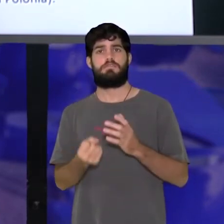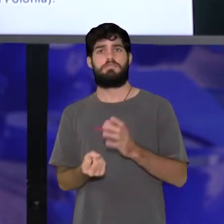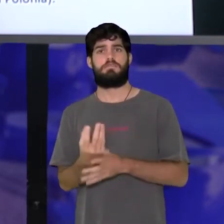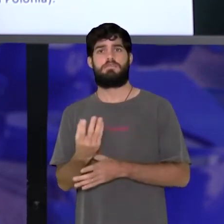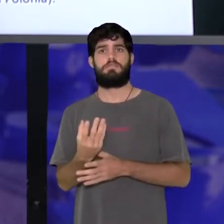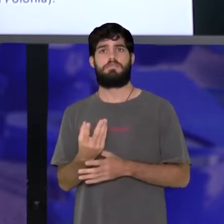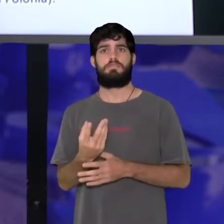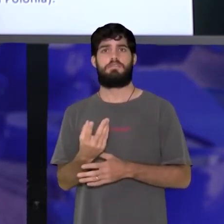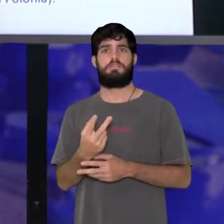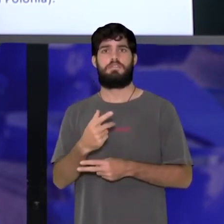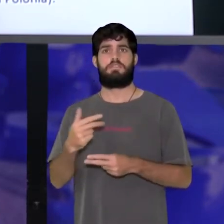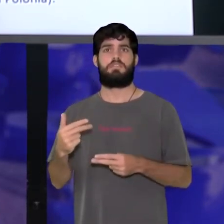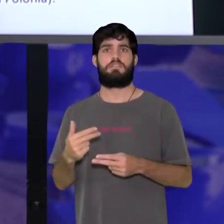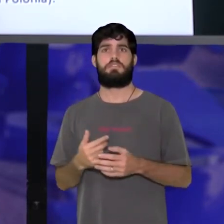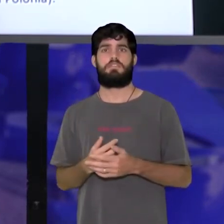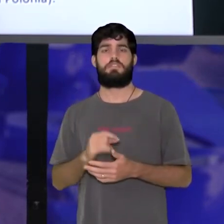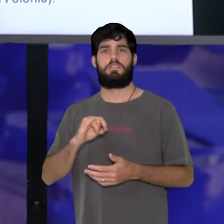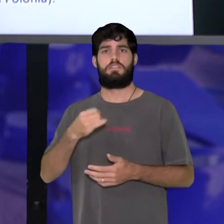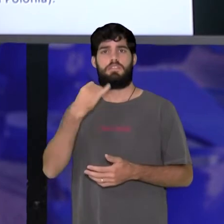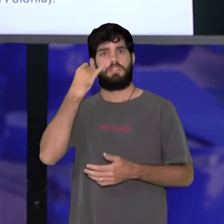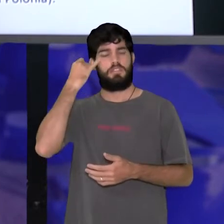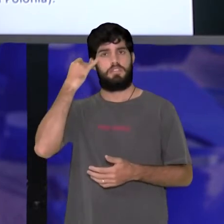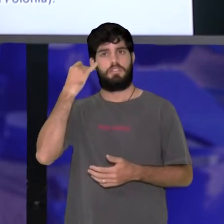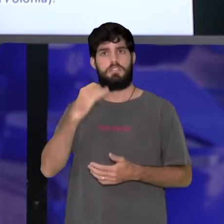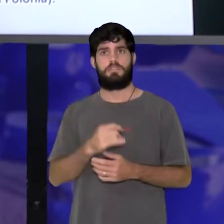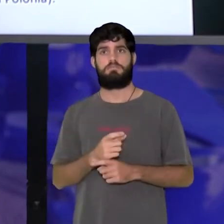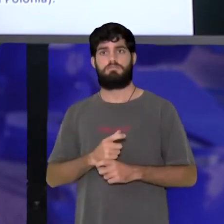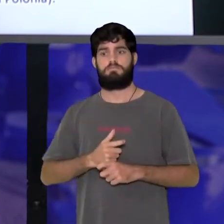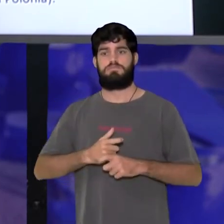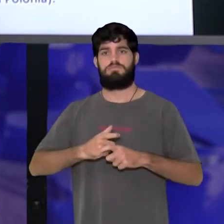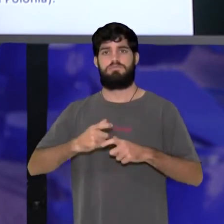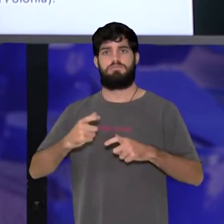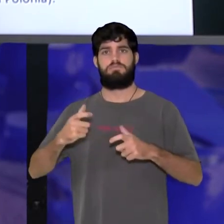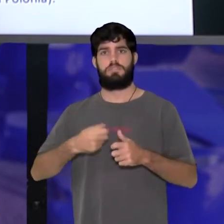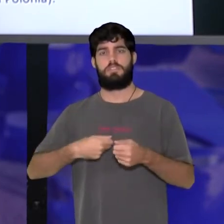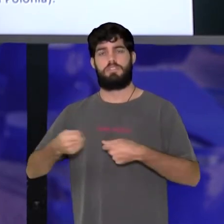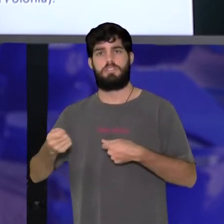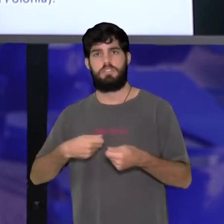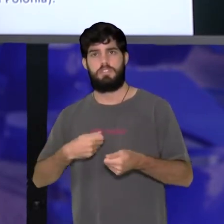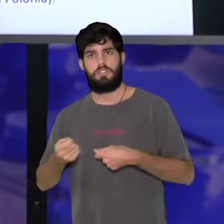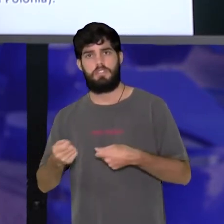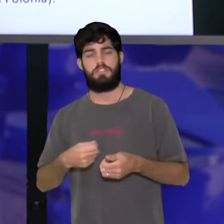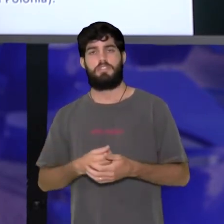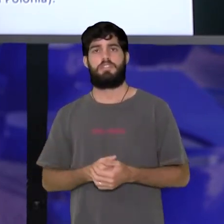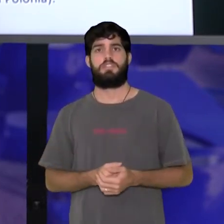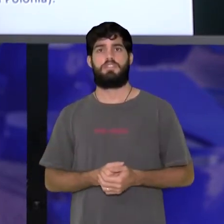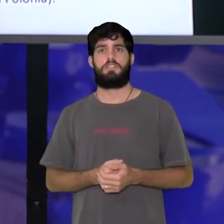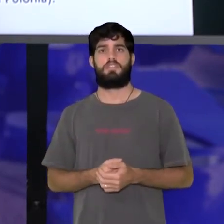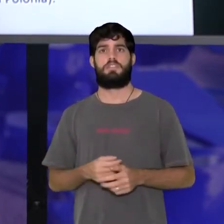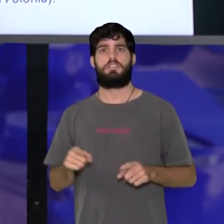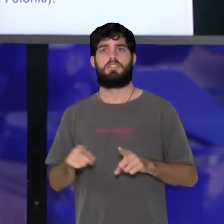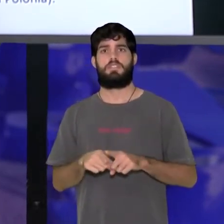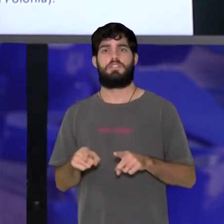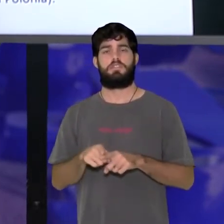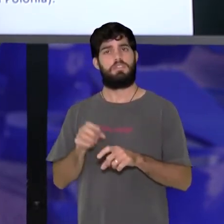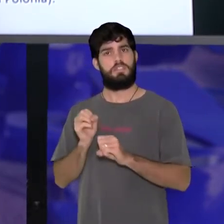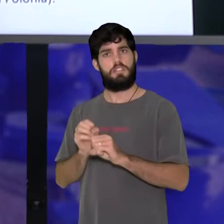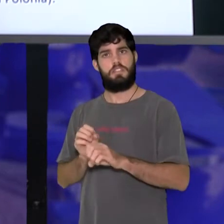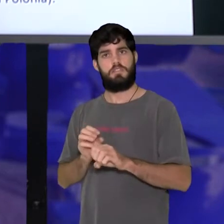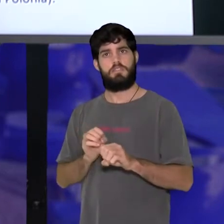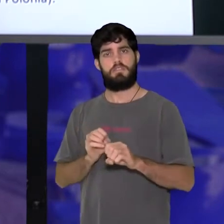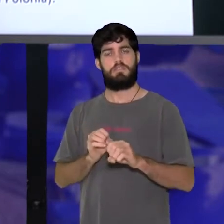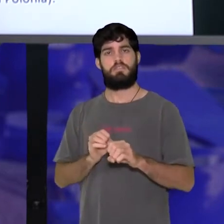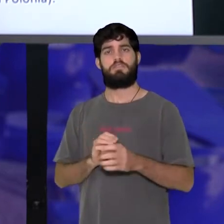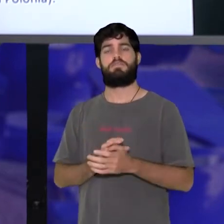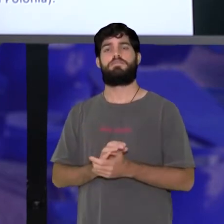capitalista. E isso fez com que o Japão crescesse muito economicamente e crescesse muito na educação formal